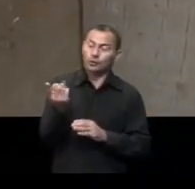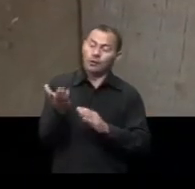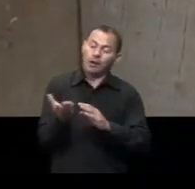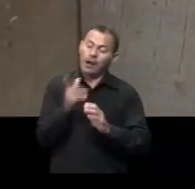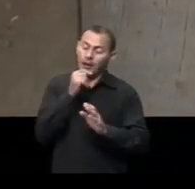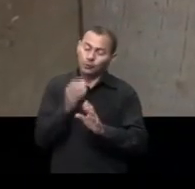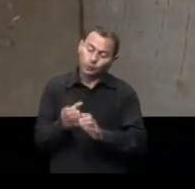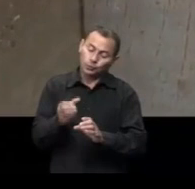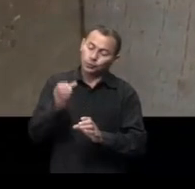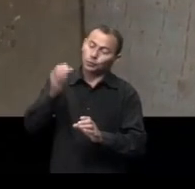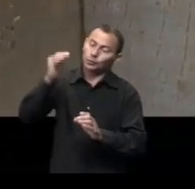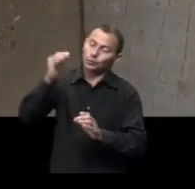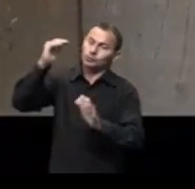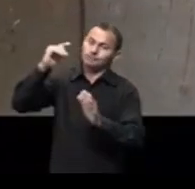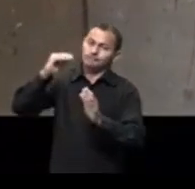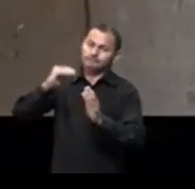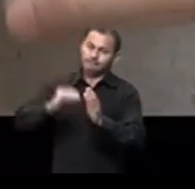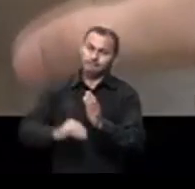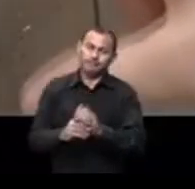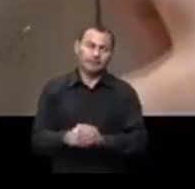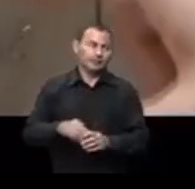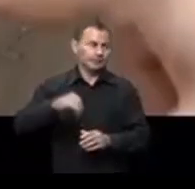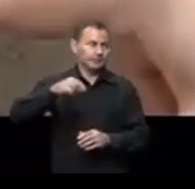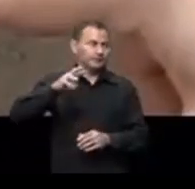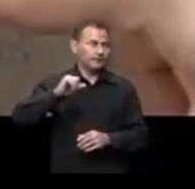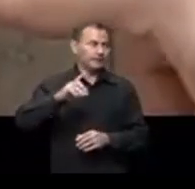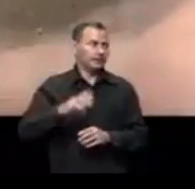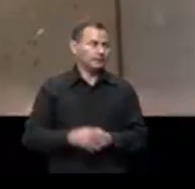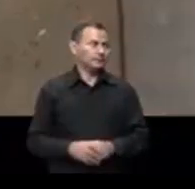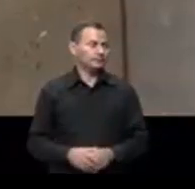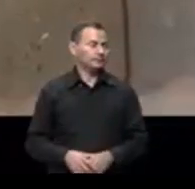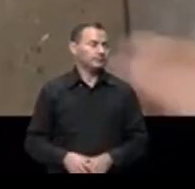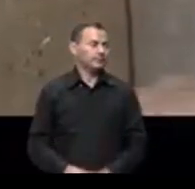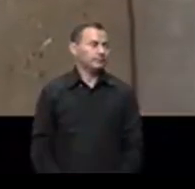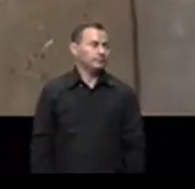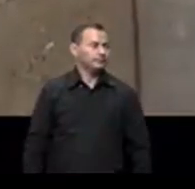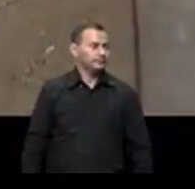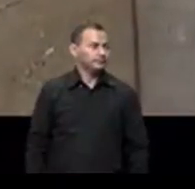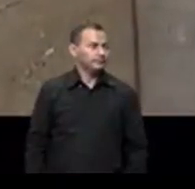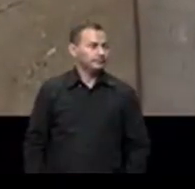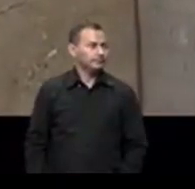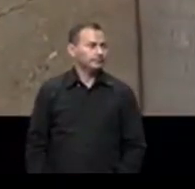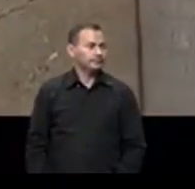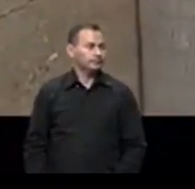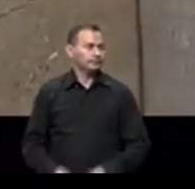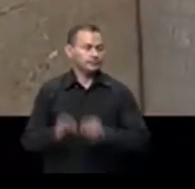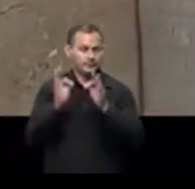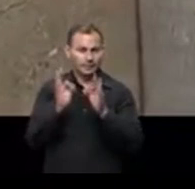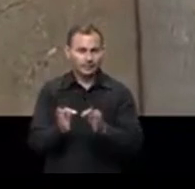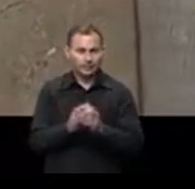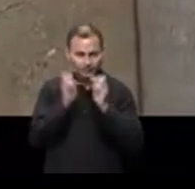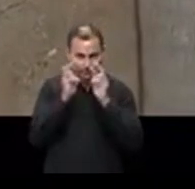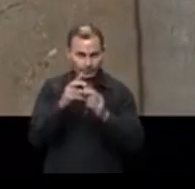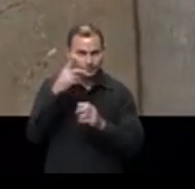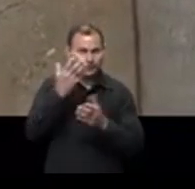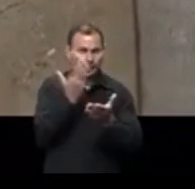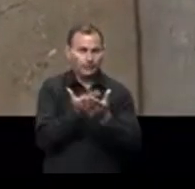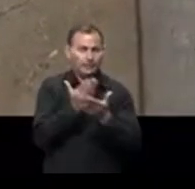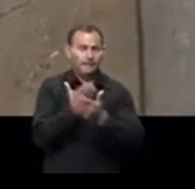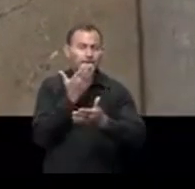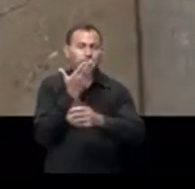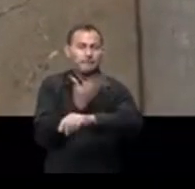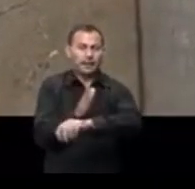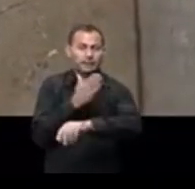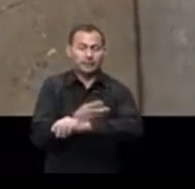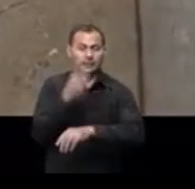desce. Então a gente vê que está desnivelado. Então olha lá. Viu? Então você, na sua aula prática